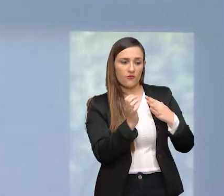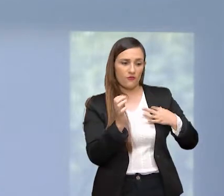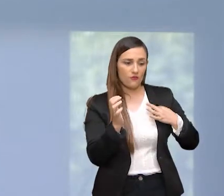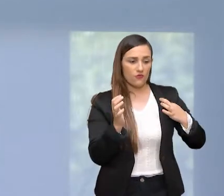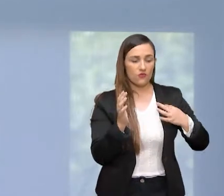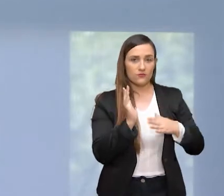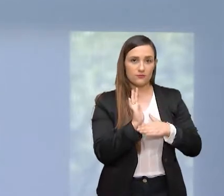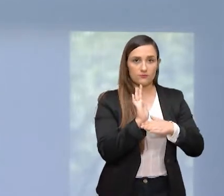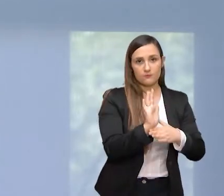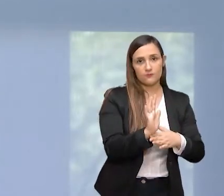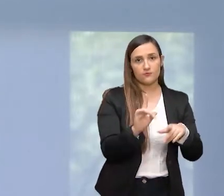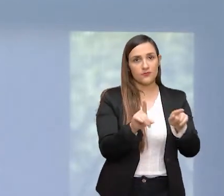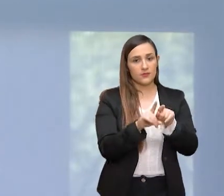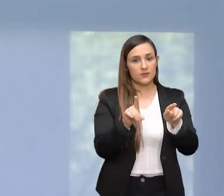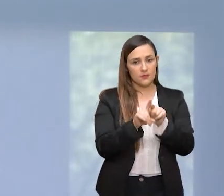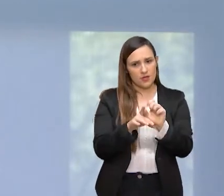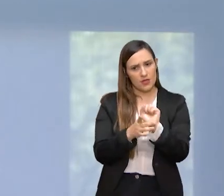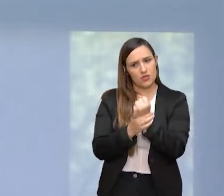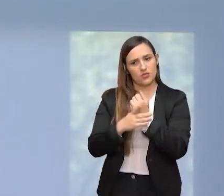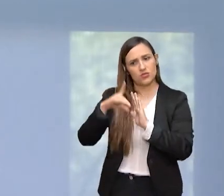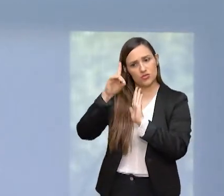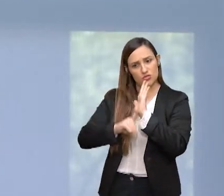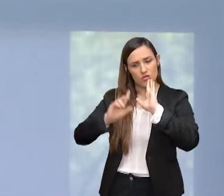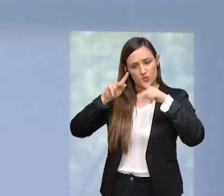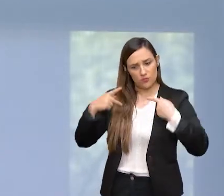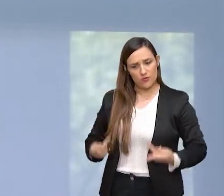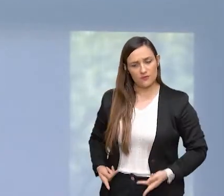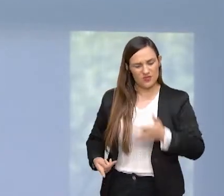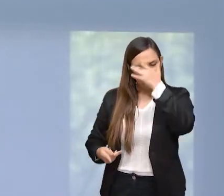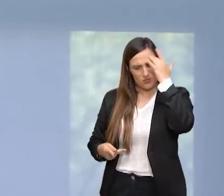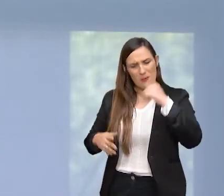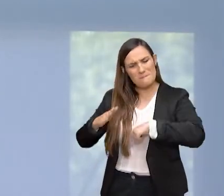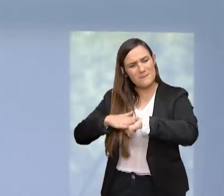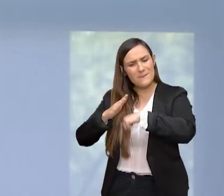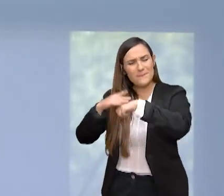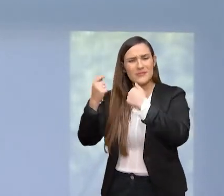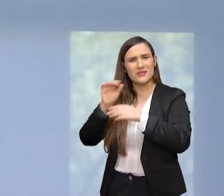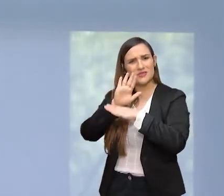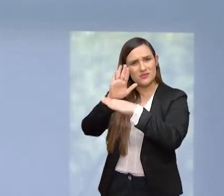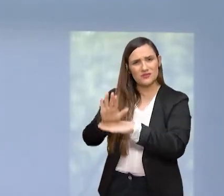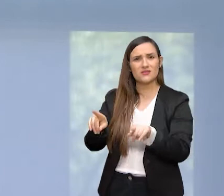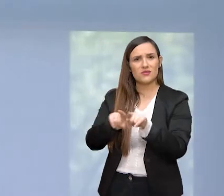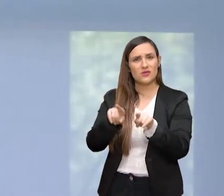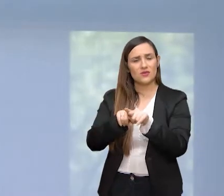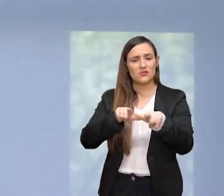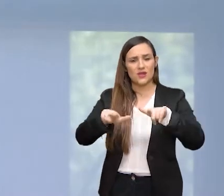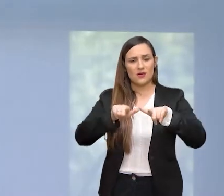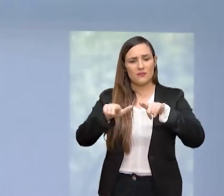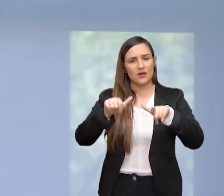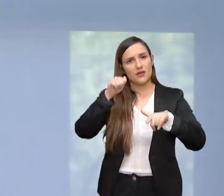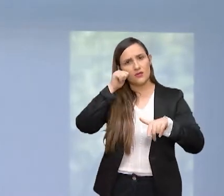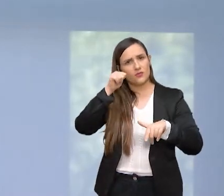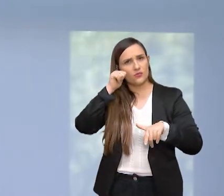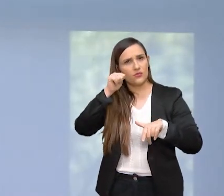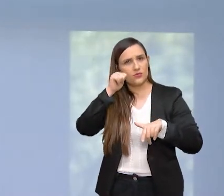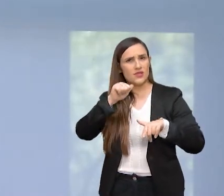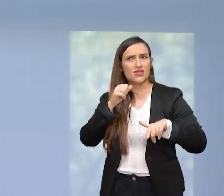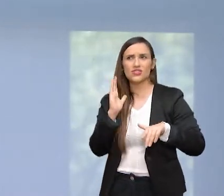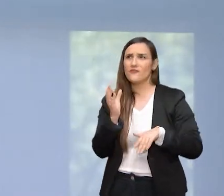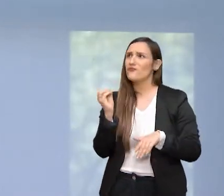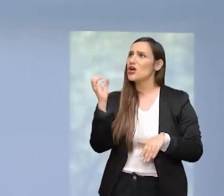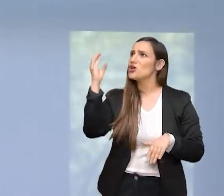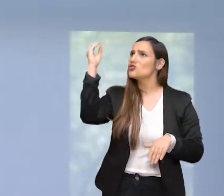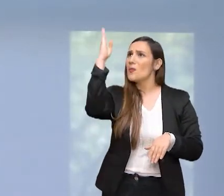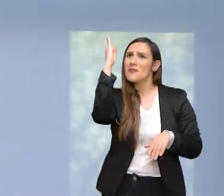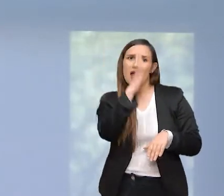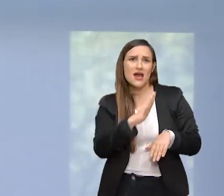voluntários, a garantia de direitos humanos para a população mais vulnerável e o trabalho de uma artista plástica que